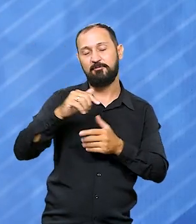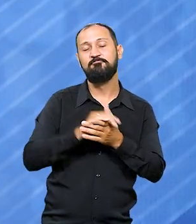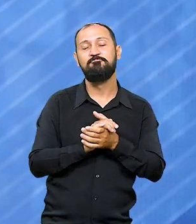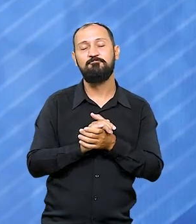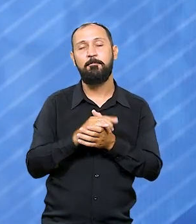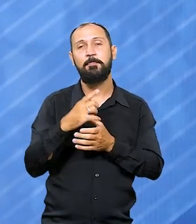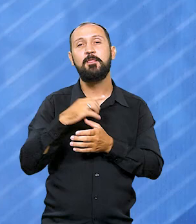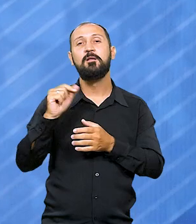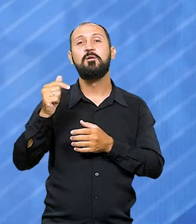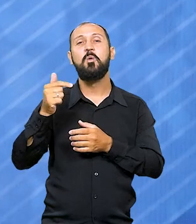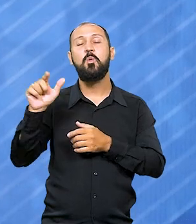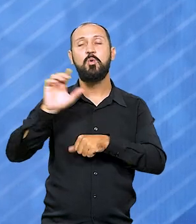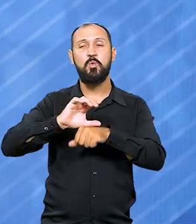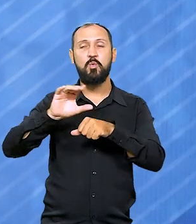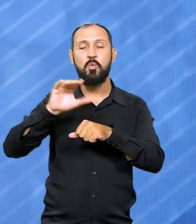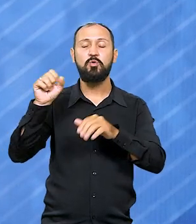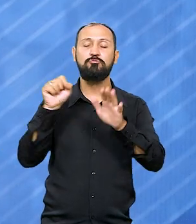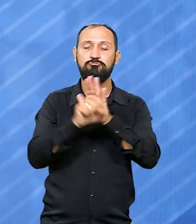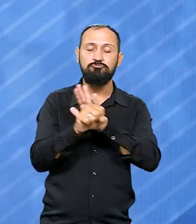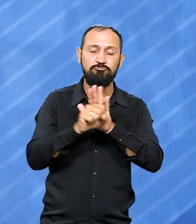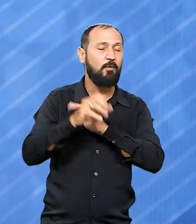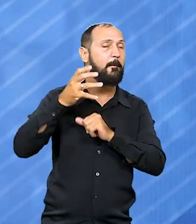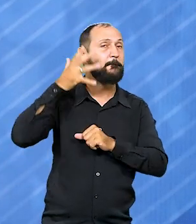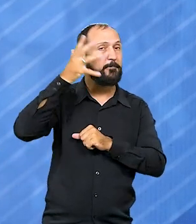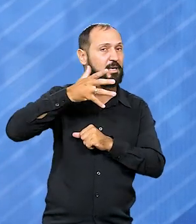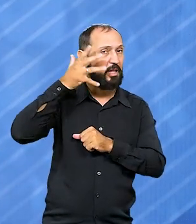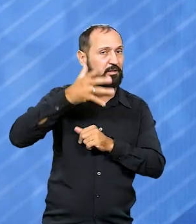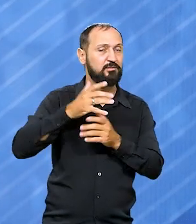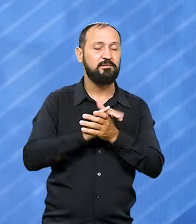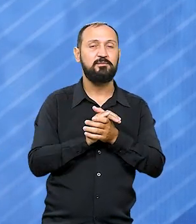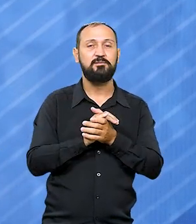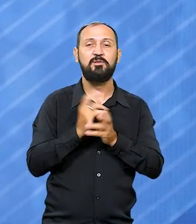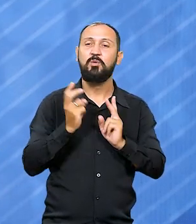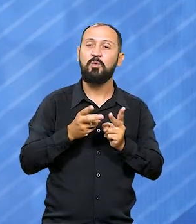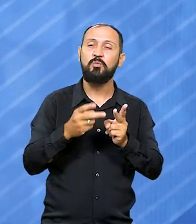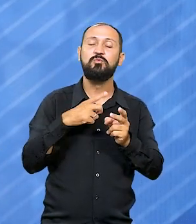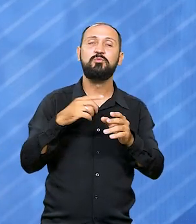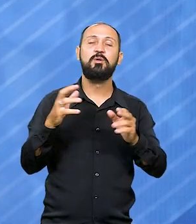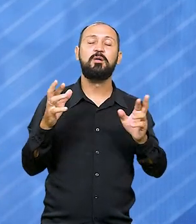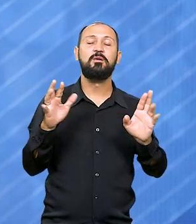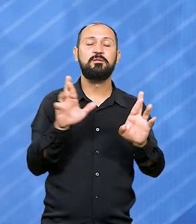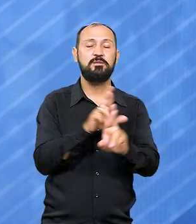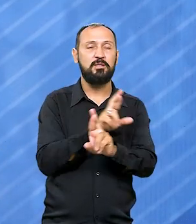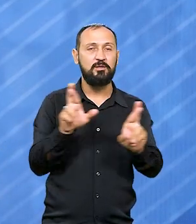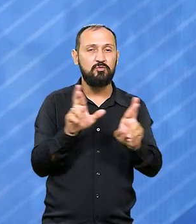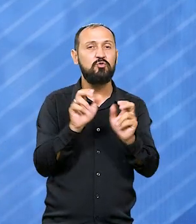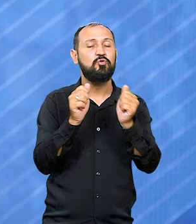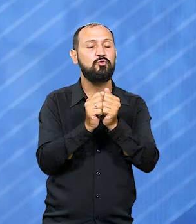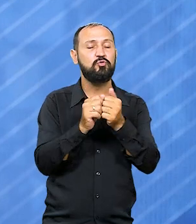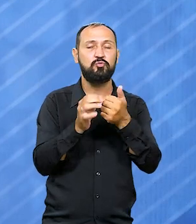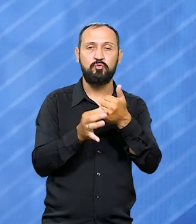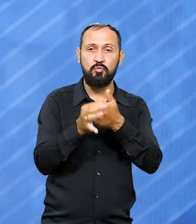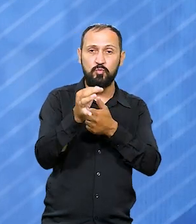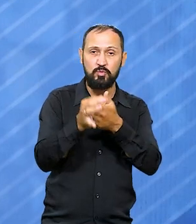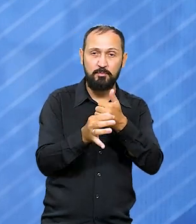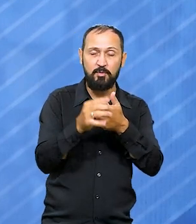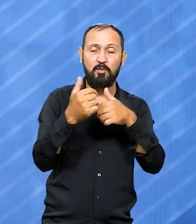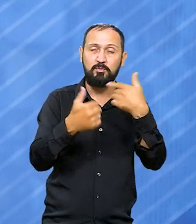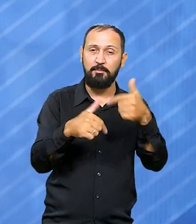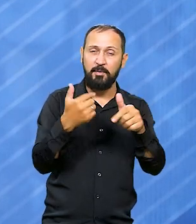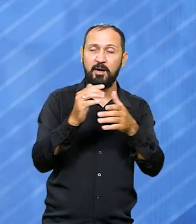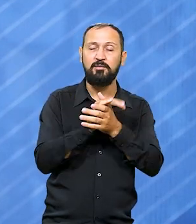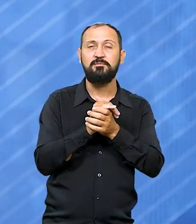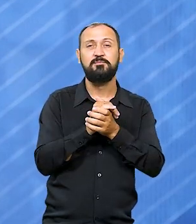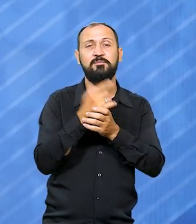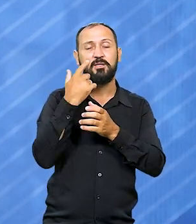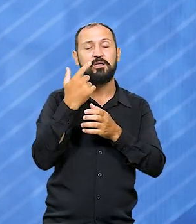der certo. Pretendemos também trazer mais cursos, mais palestras, né? E continuar com esse relacionamento aberto que nós temos com o